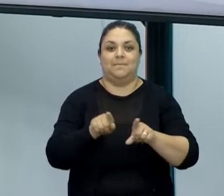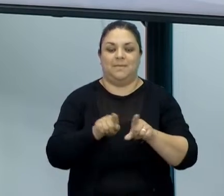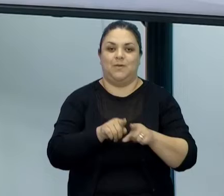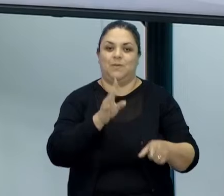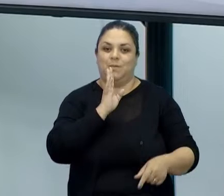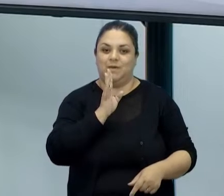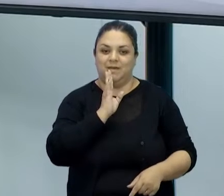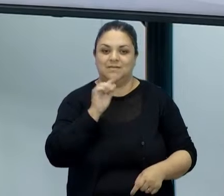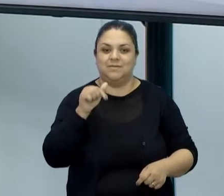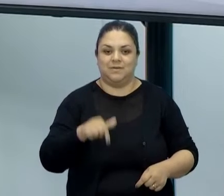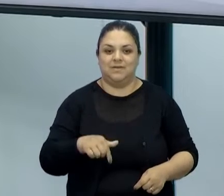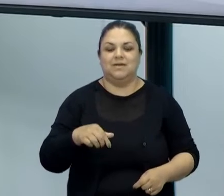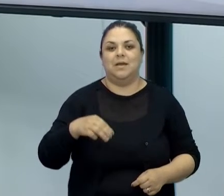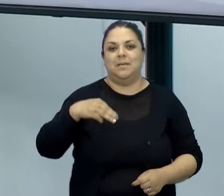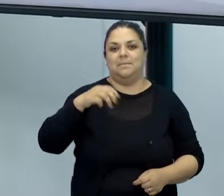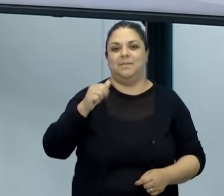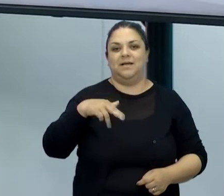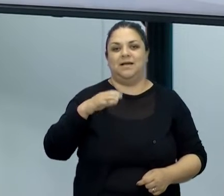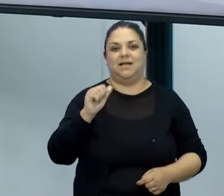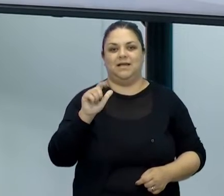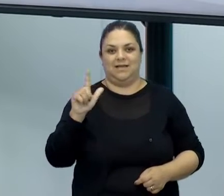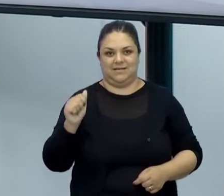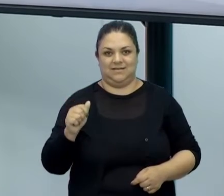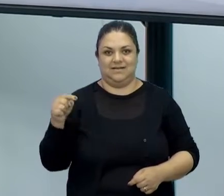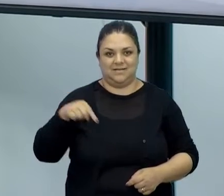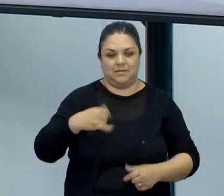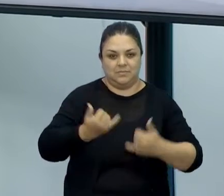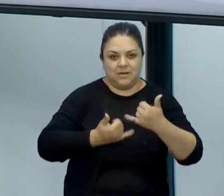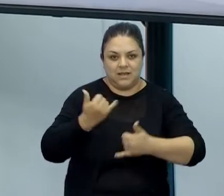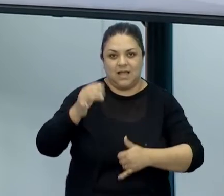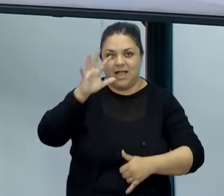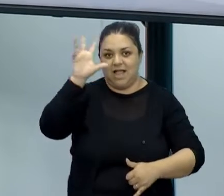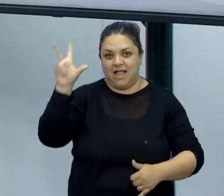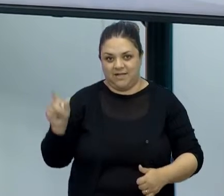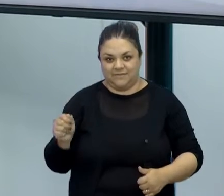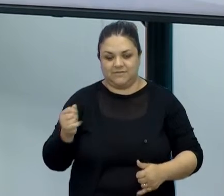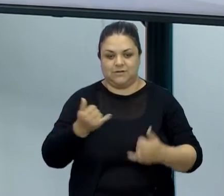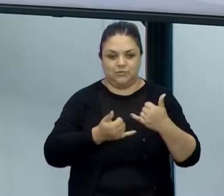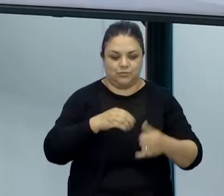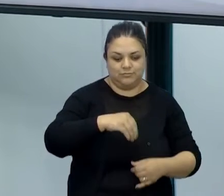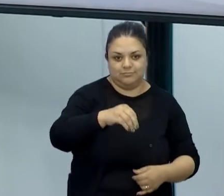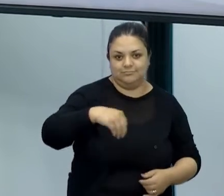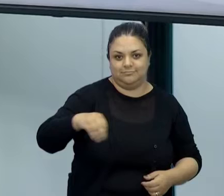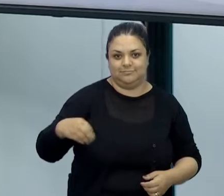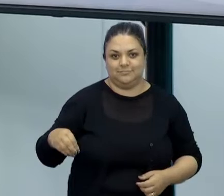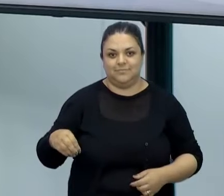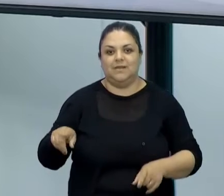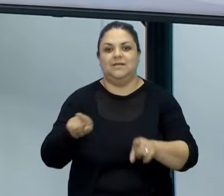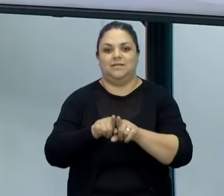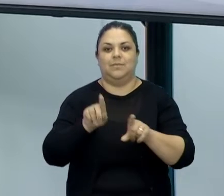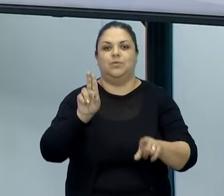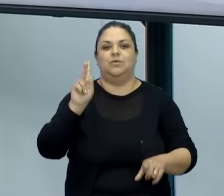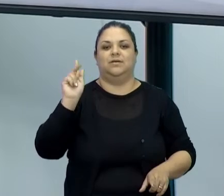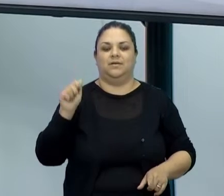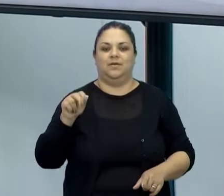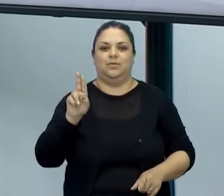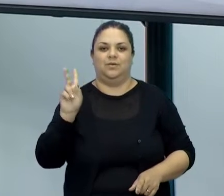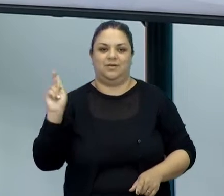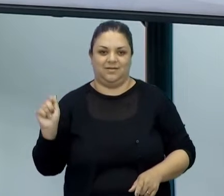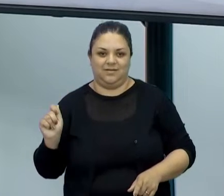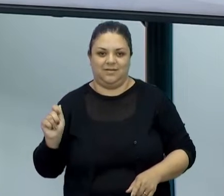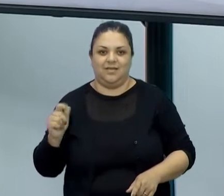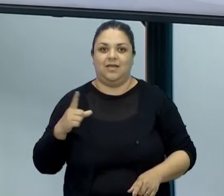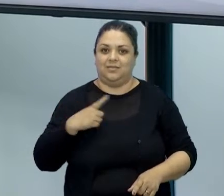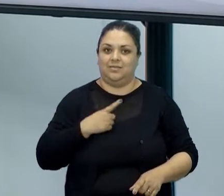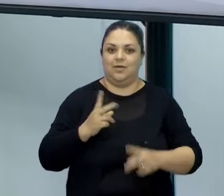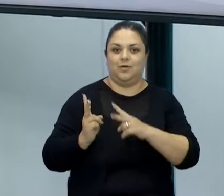que é o caso aí da Mancala, que a gente trabalhou. A gente conseguiu mostrar também o fluxograma do Uka Uka, que é uma